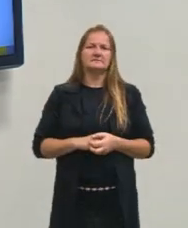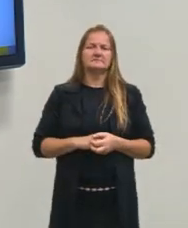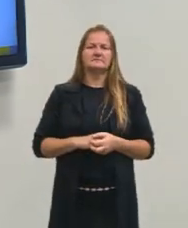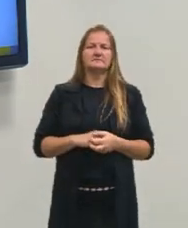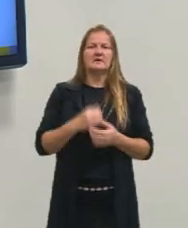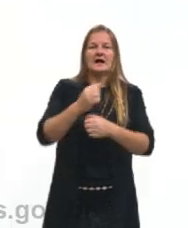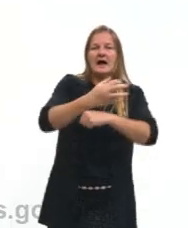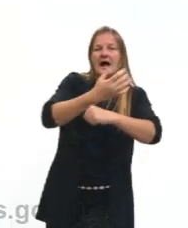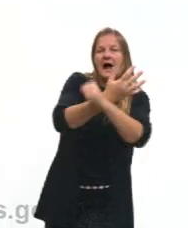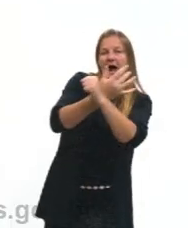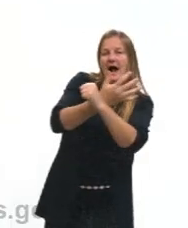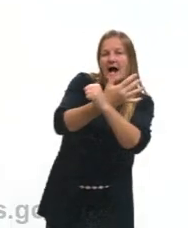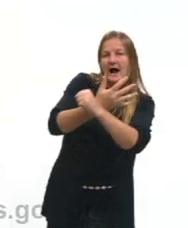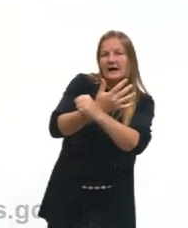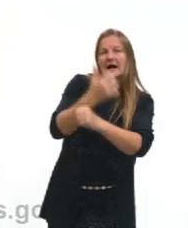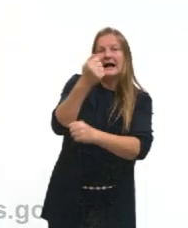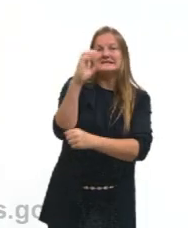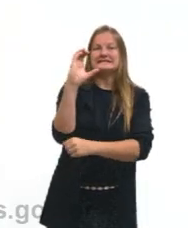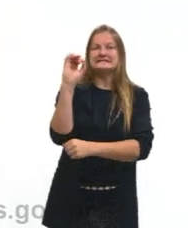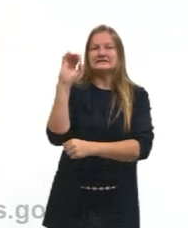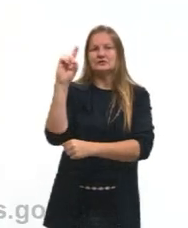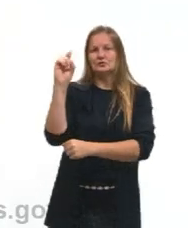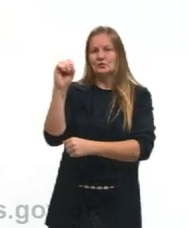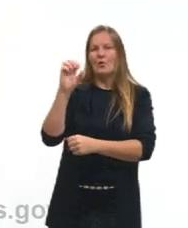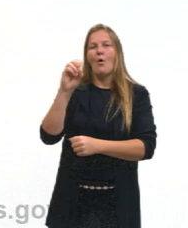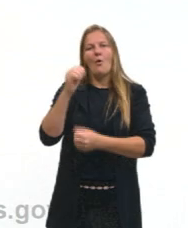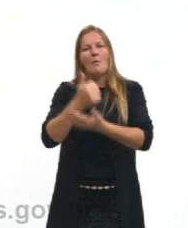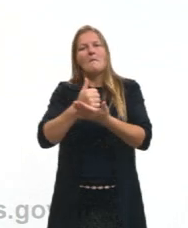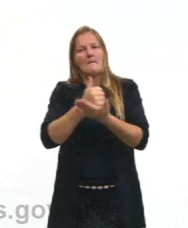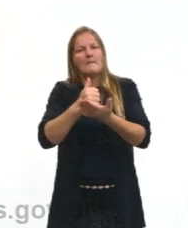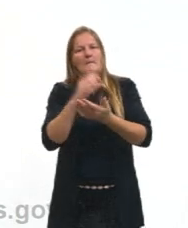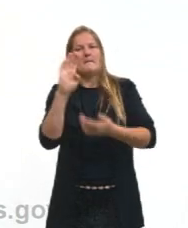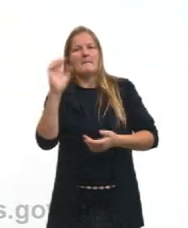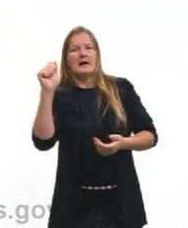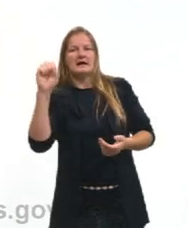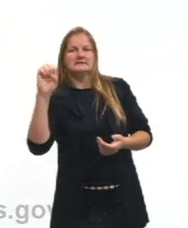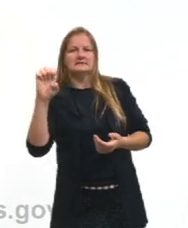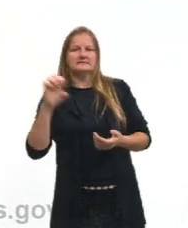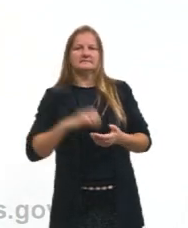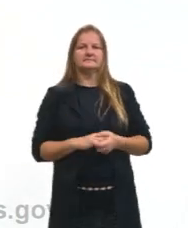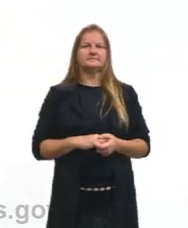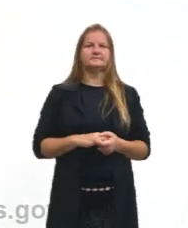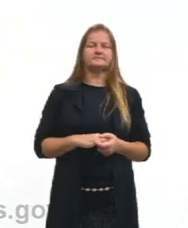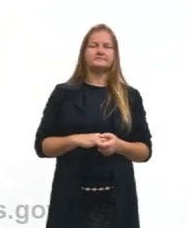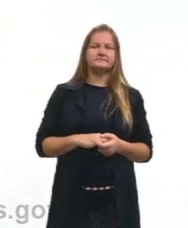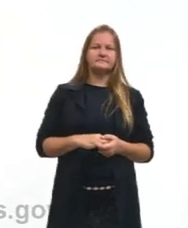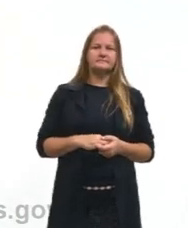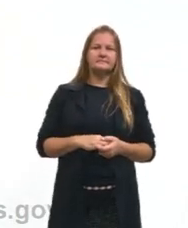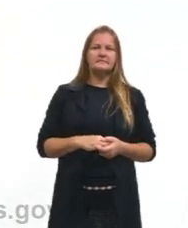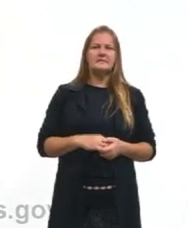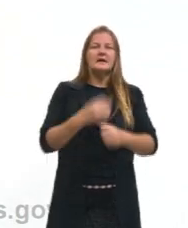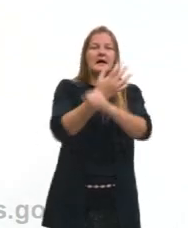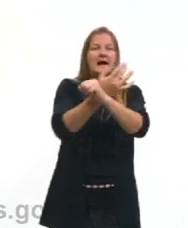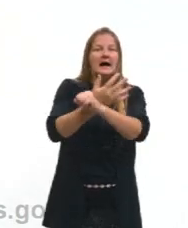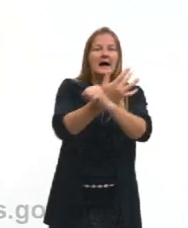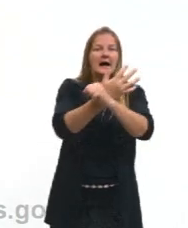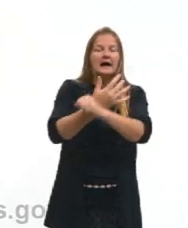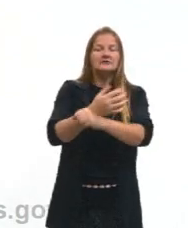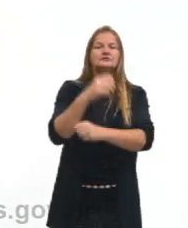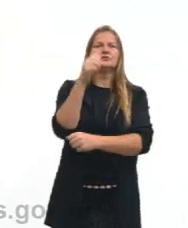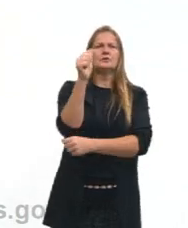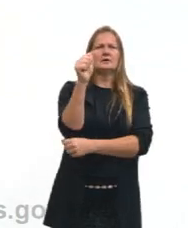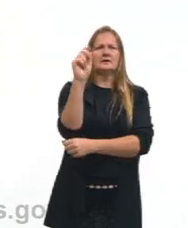tá bom diferenciar os dois bom então os ácidos segundo a teoria de arrhenius